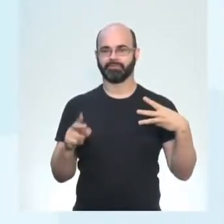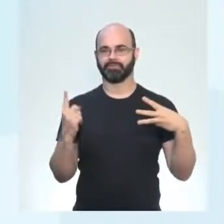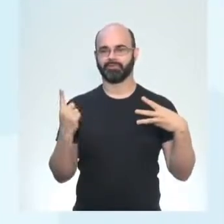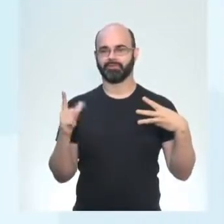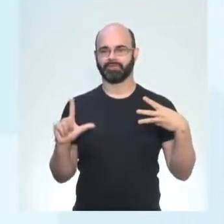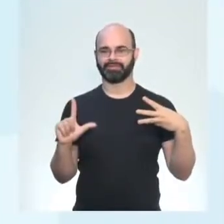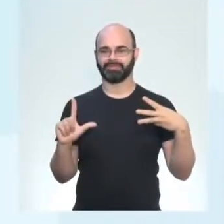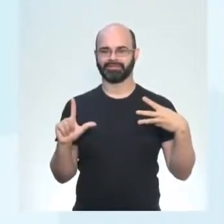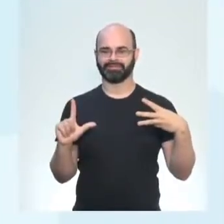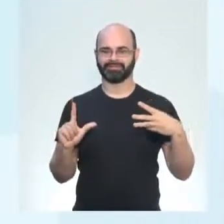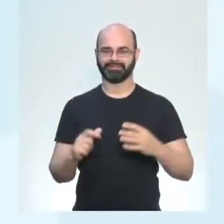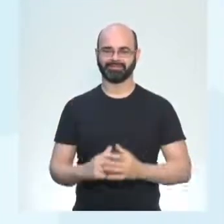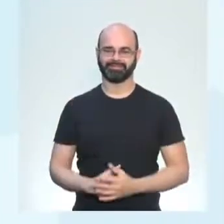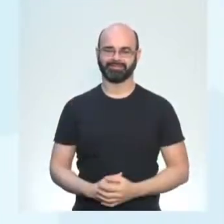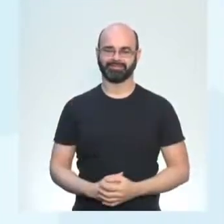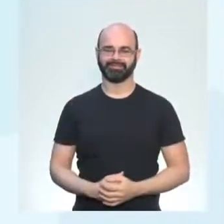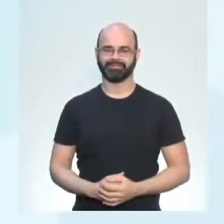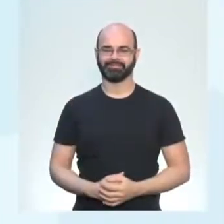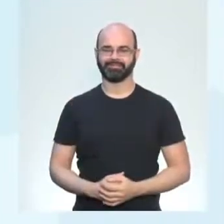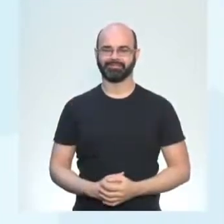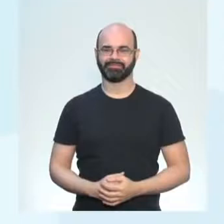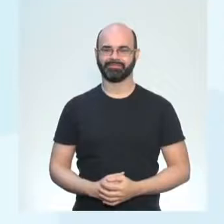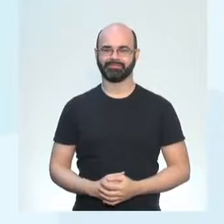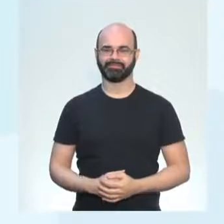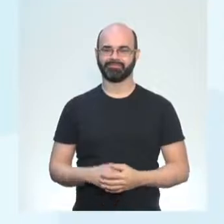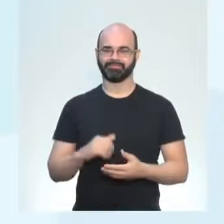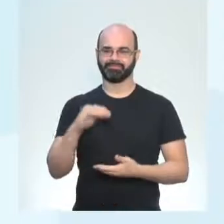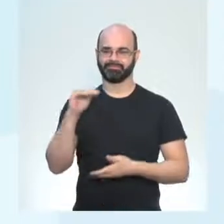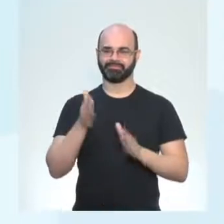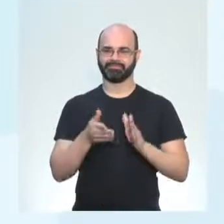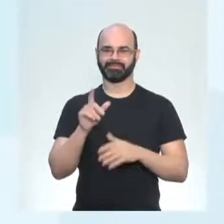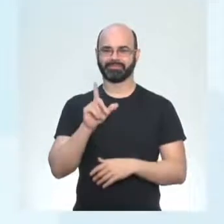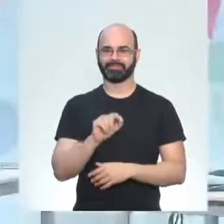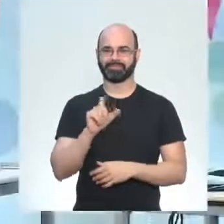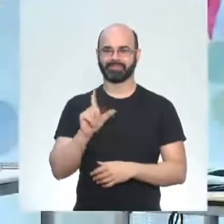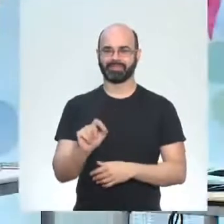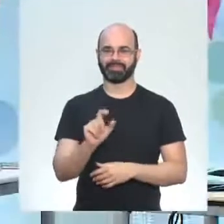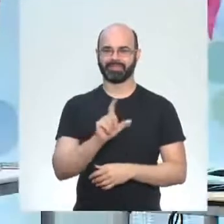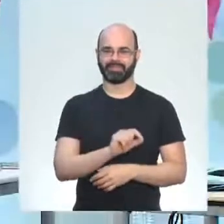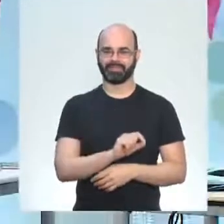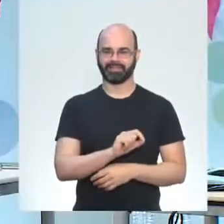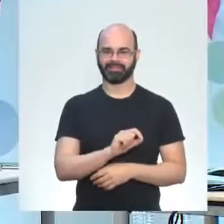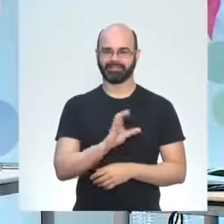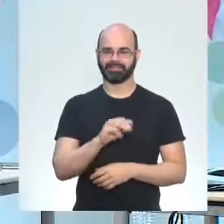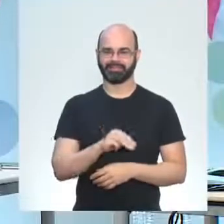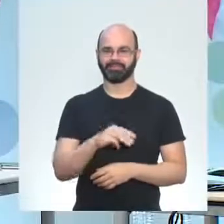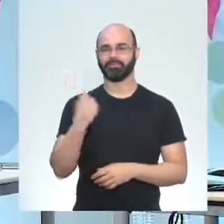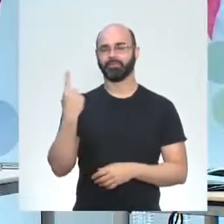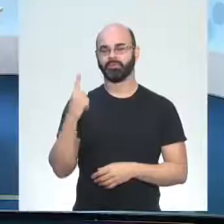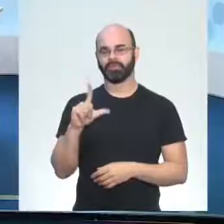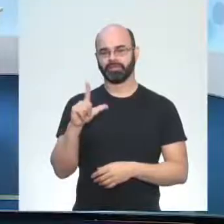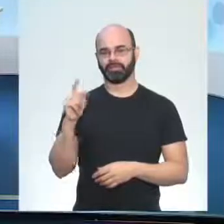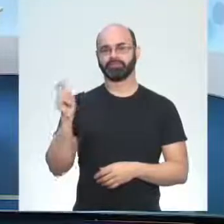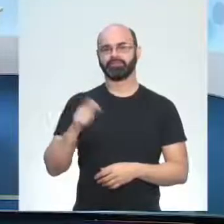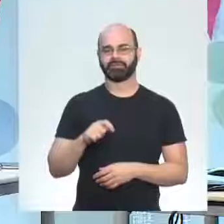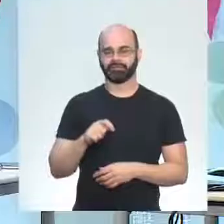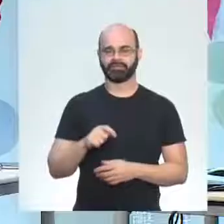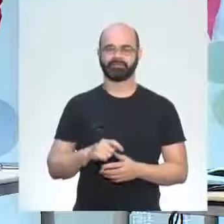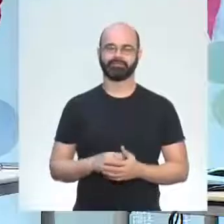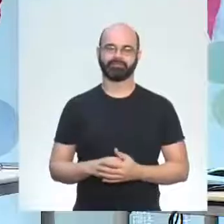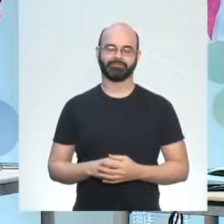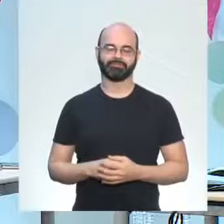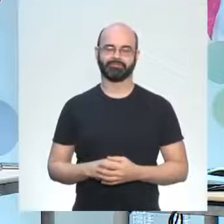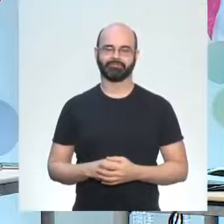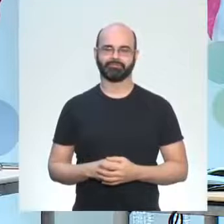litro. Tá? Então, toda caixinha de 10 por 10 por 10 centímetros vai caber 1 litro, certo? Certo. E aí,